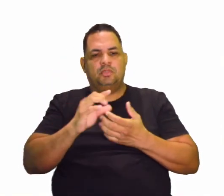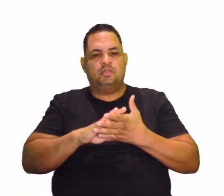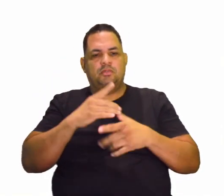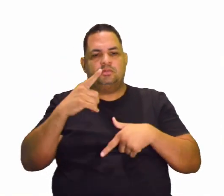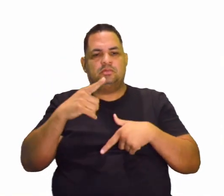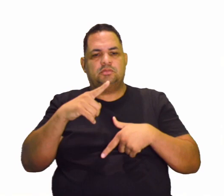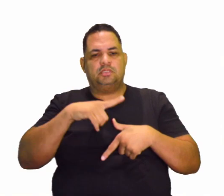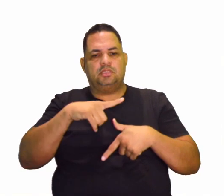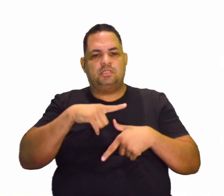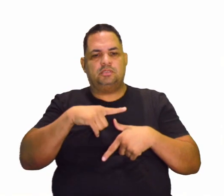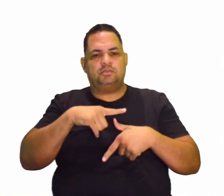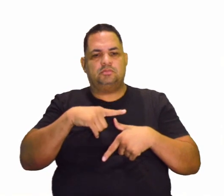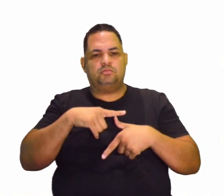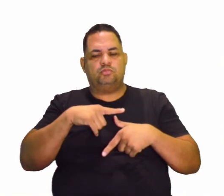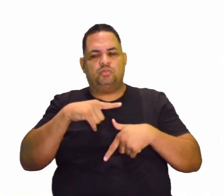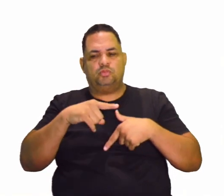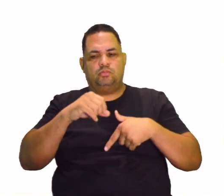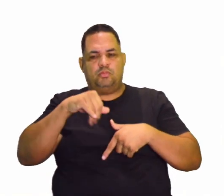mosaico?